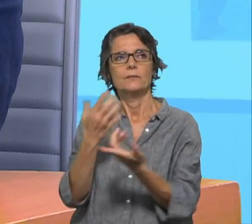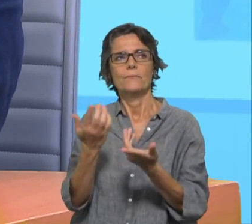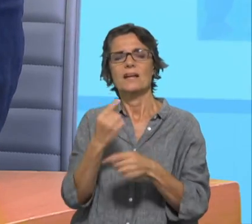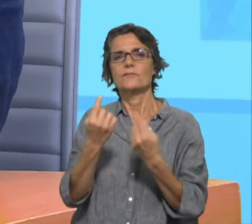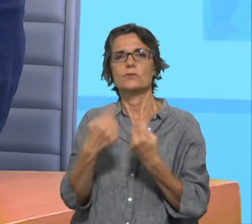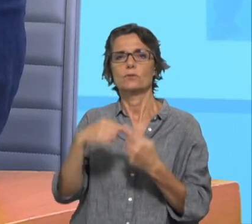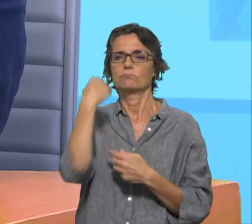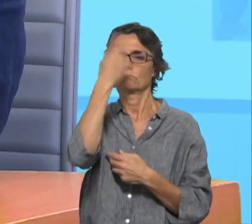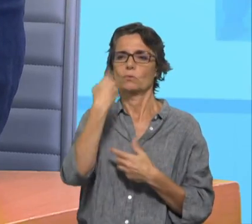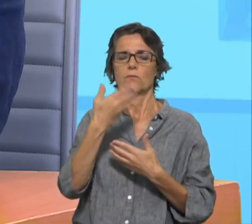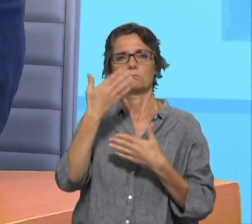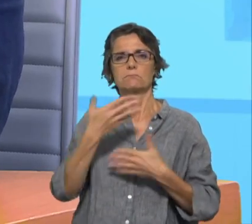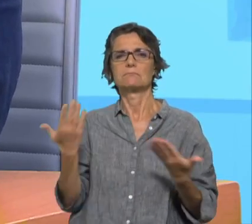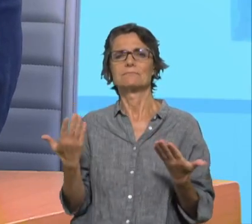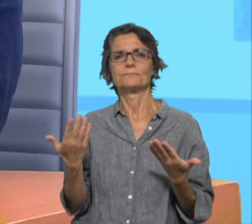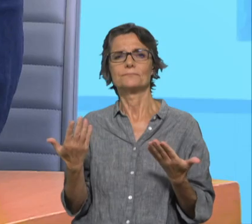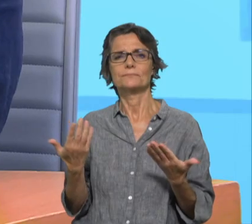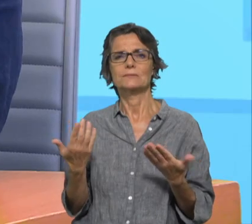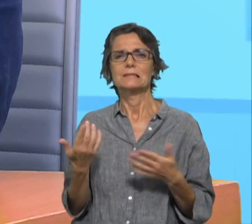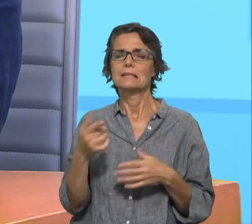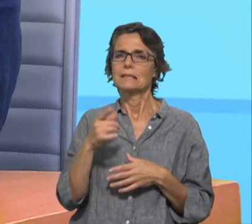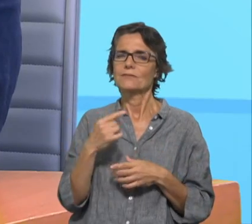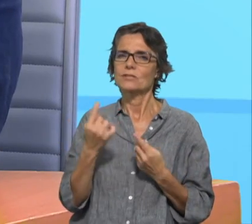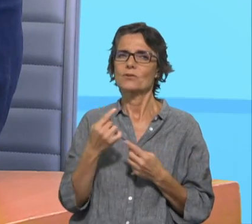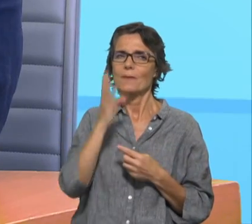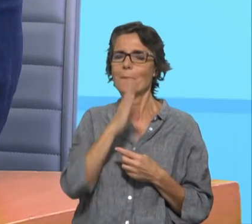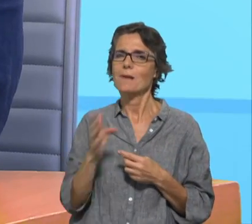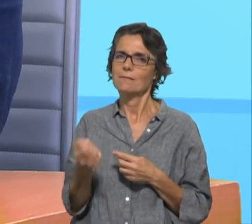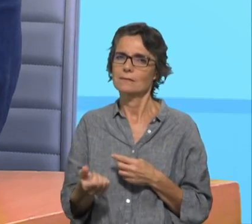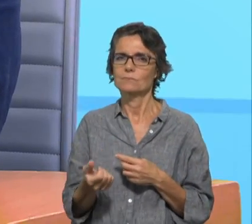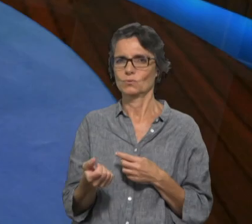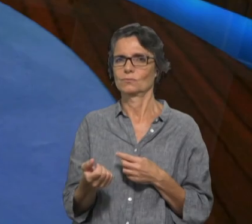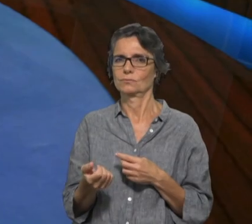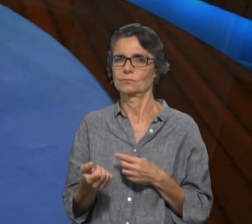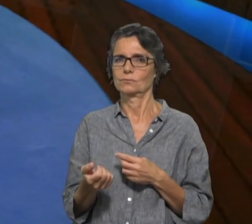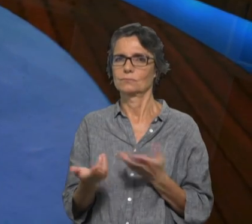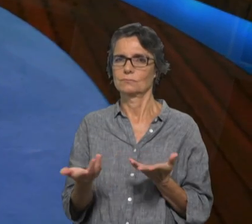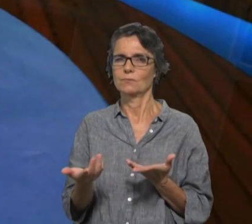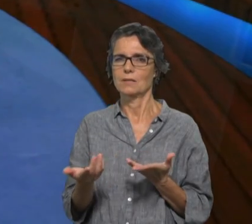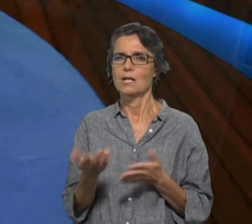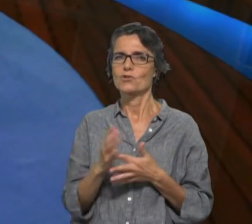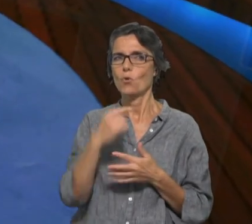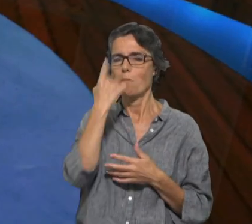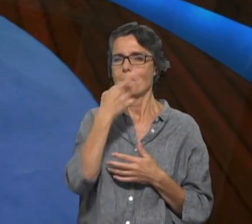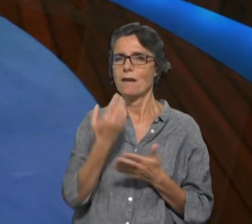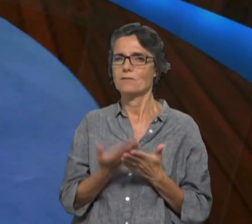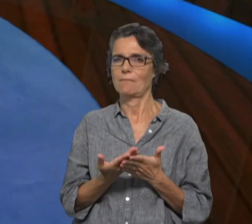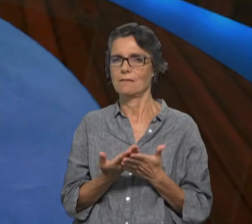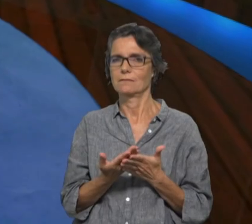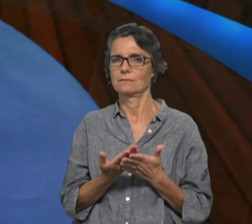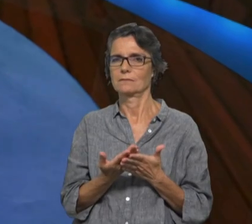conveniência. E de leituras, às vezes, também muito distantes da própria realidade.